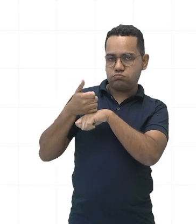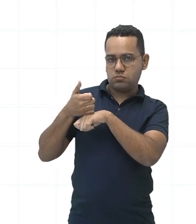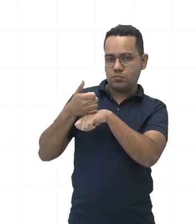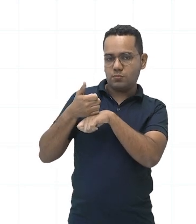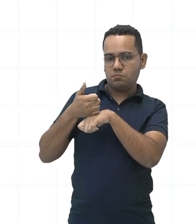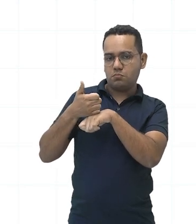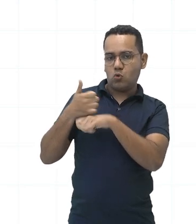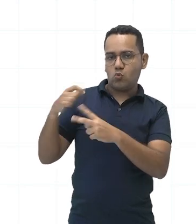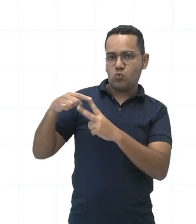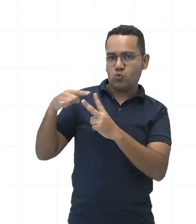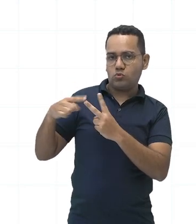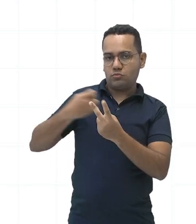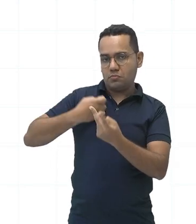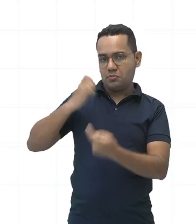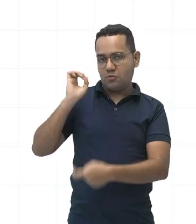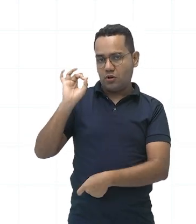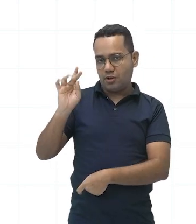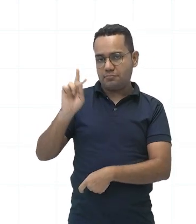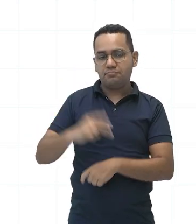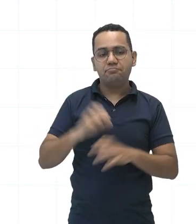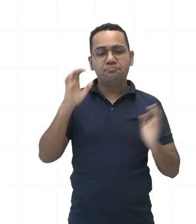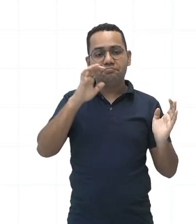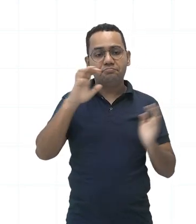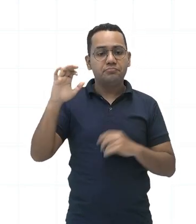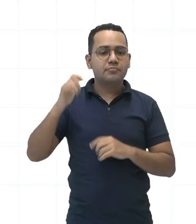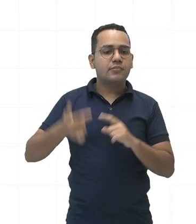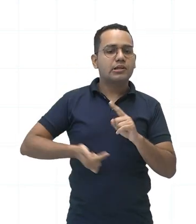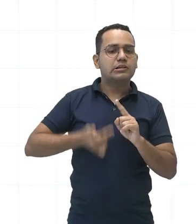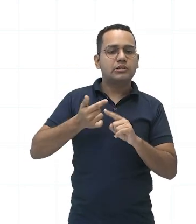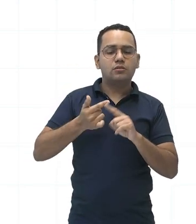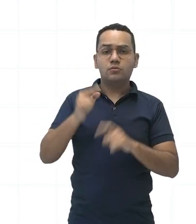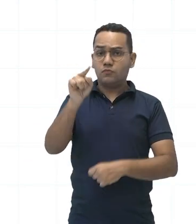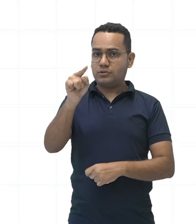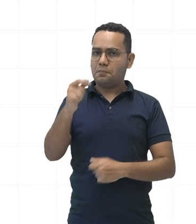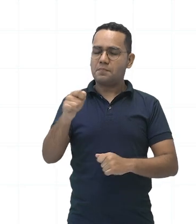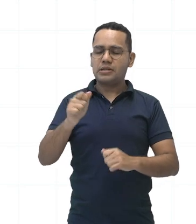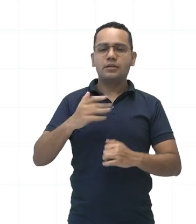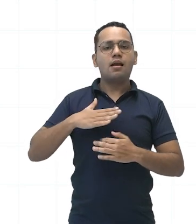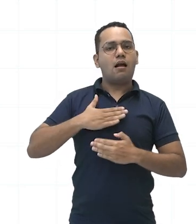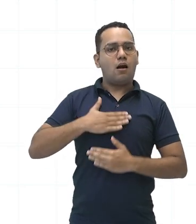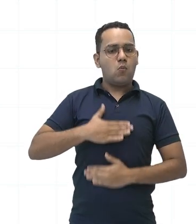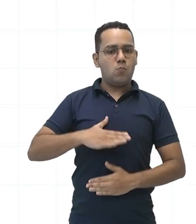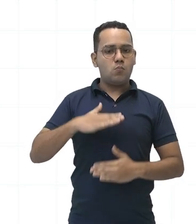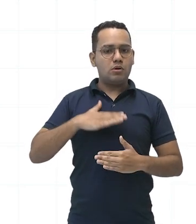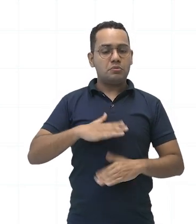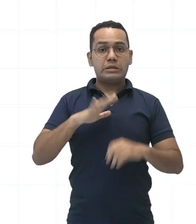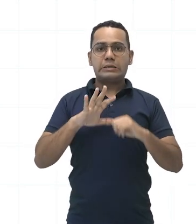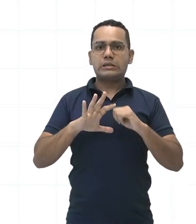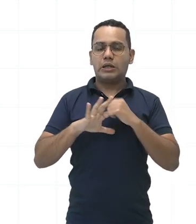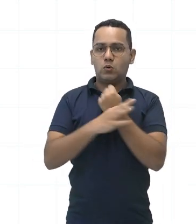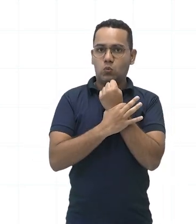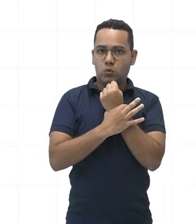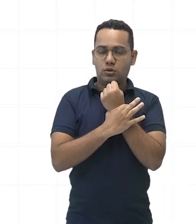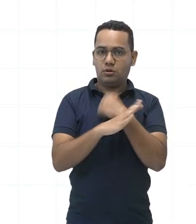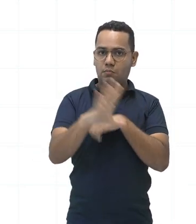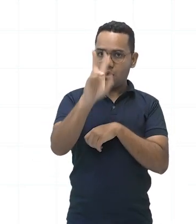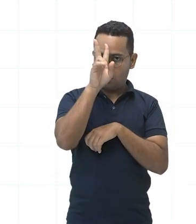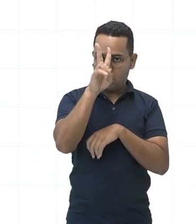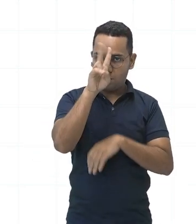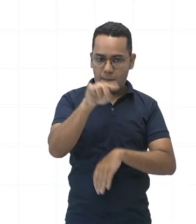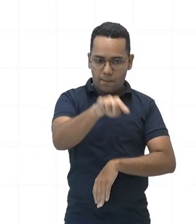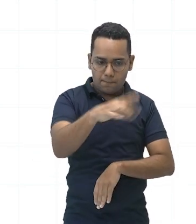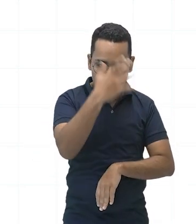vamos manter a calma, a serenidade e transmitir confiança. Por que isso? Lembra que a vítima ela já vai estar numa